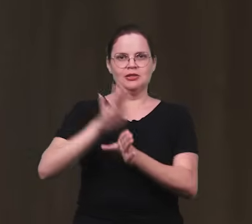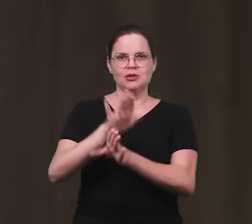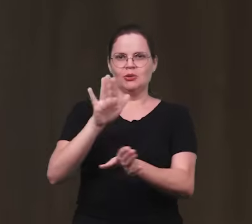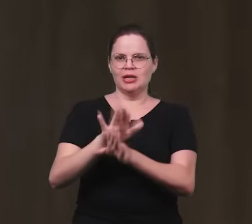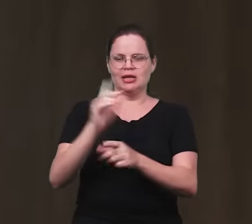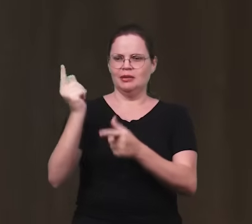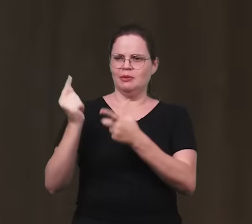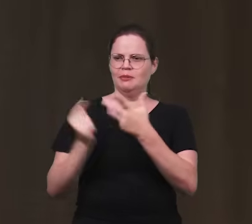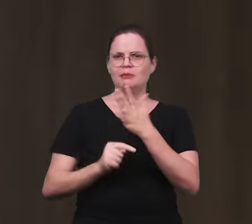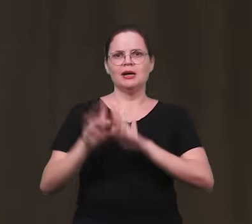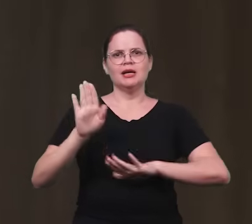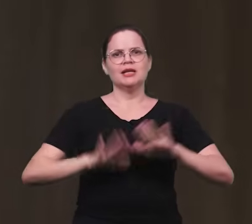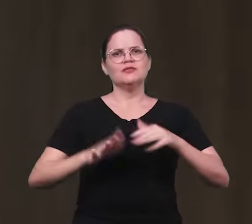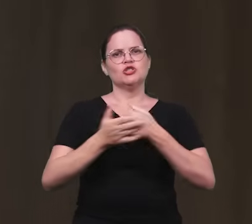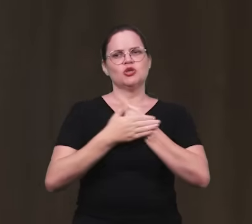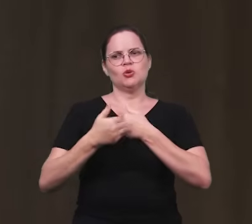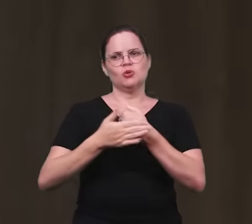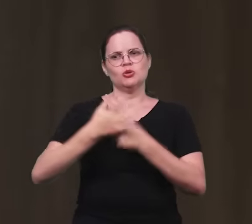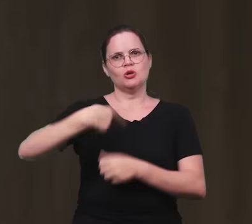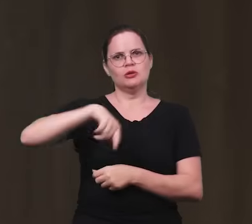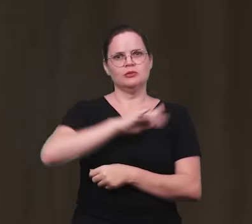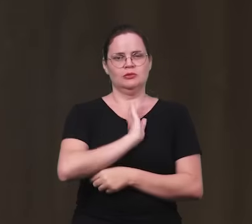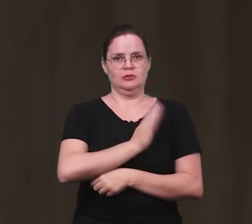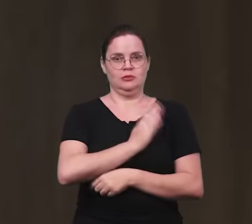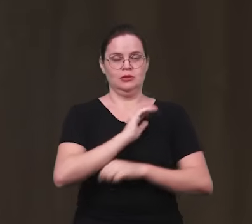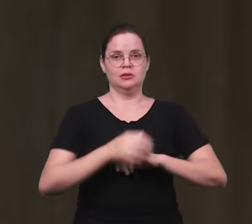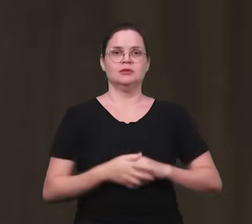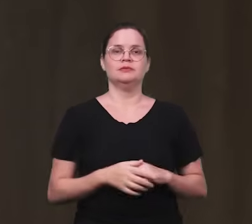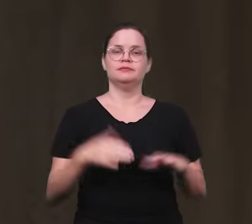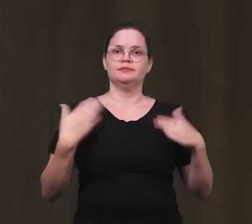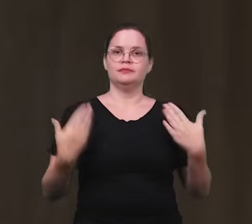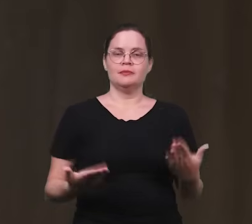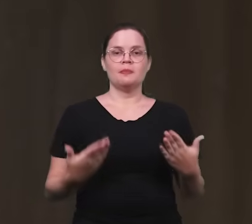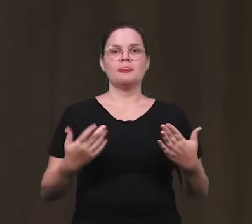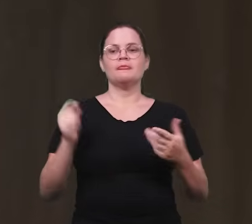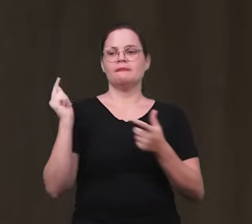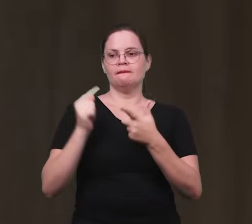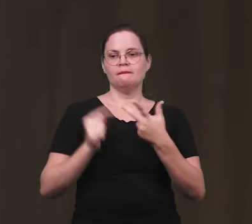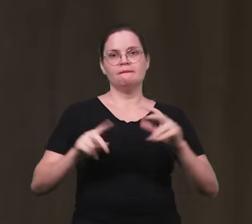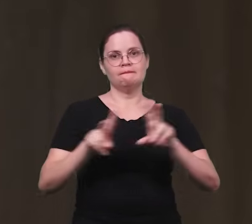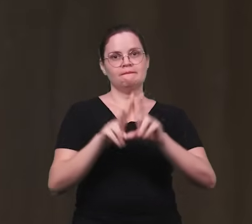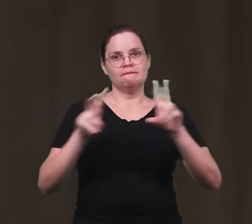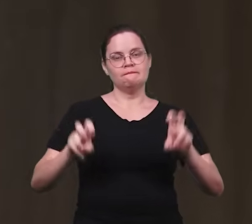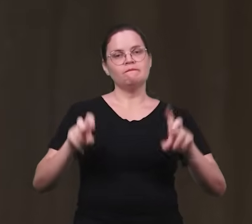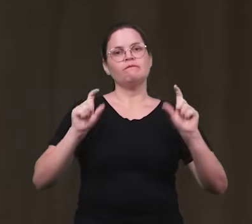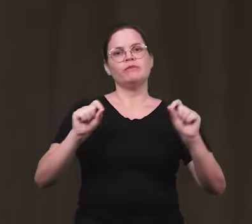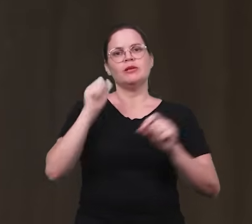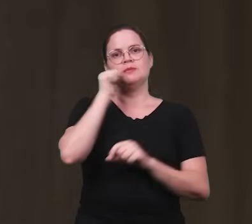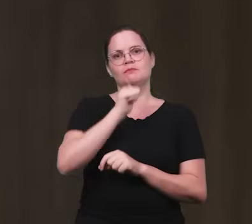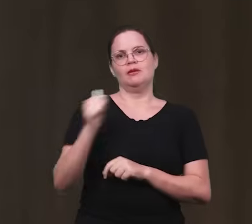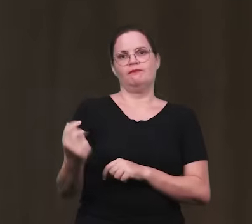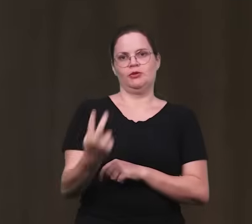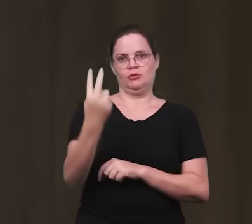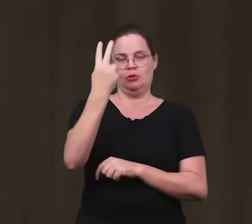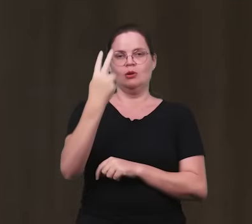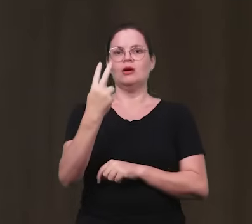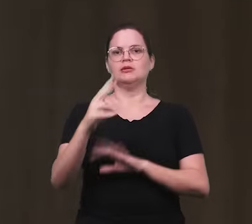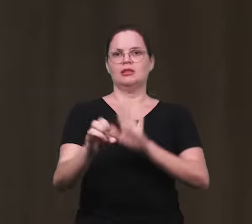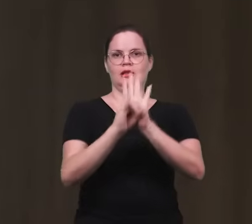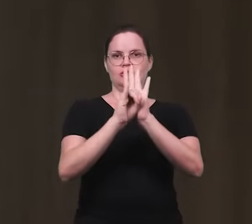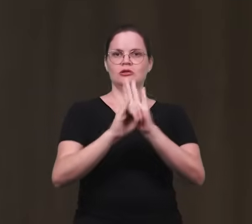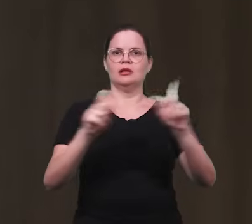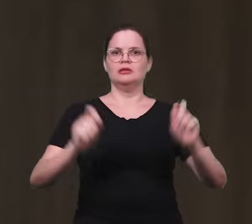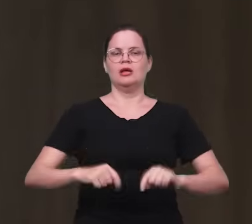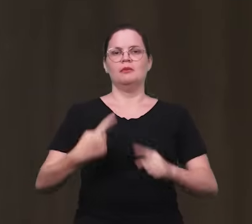muitas vezes consola o nosso coração. Então, é essa veste da mulher virtuosa, né? Essa identidade, força